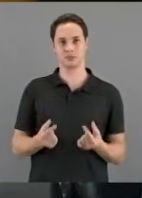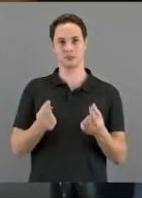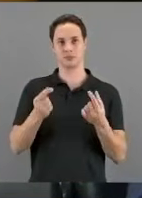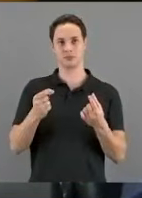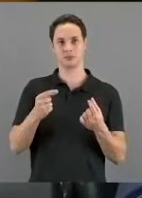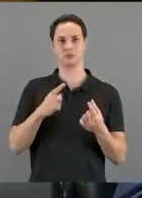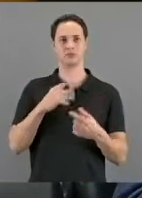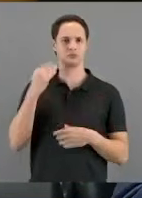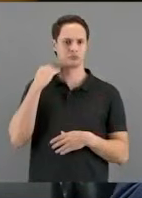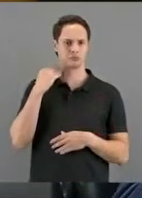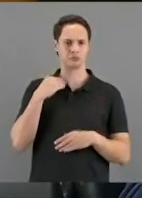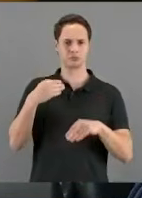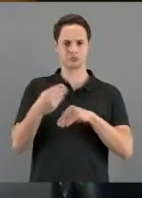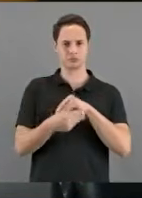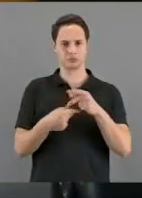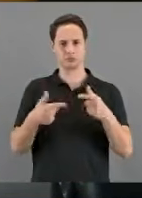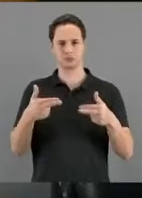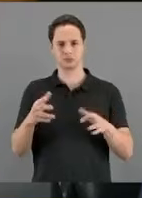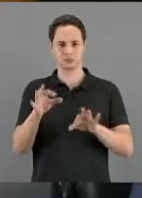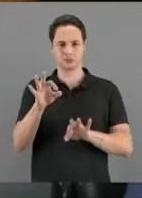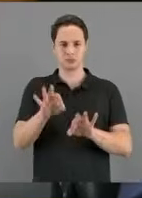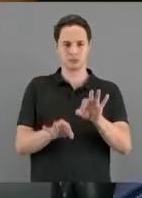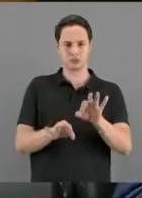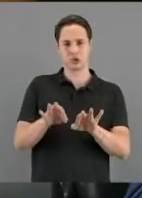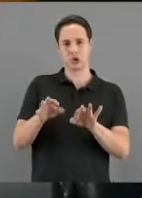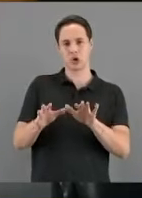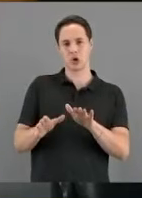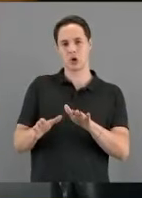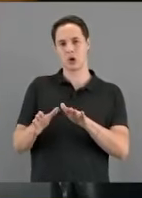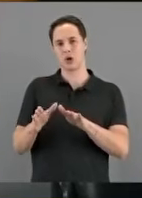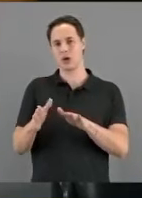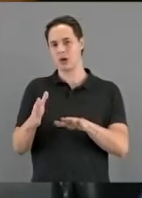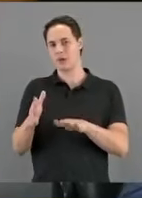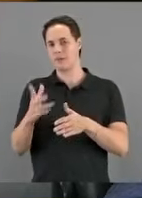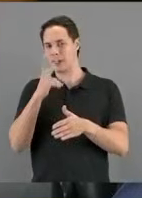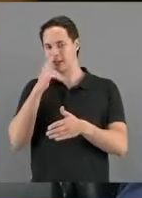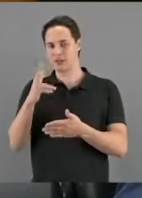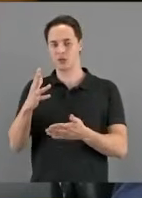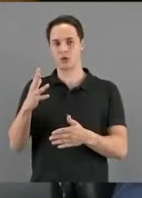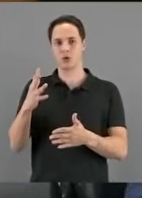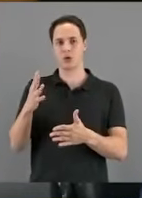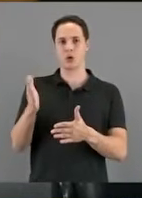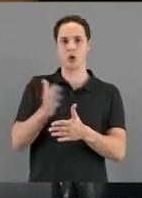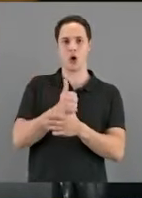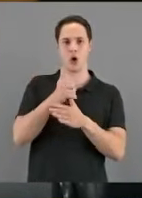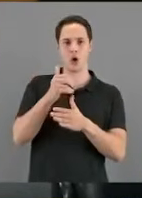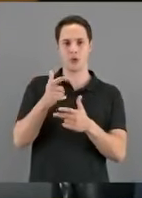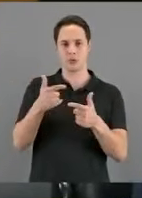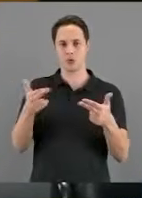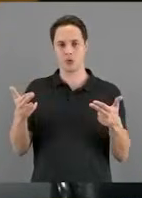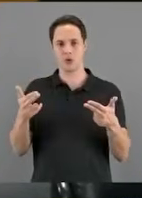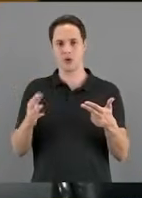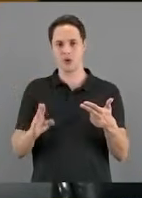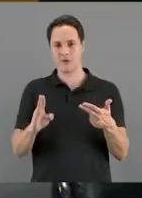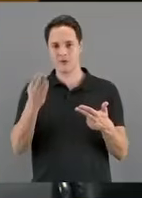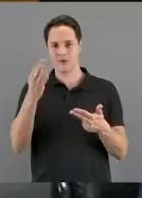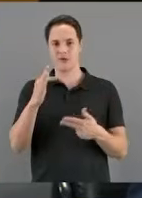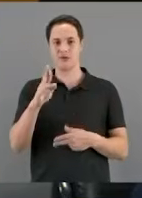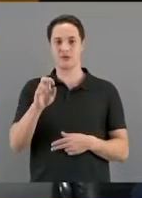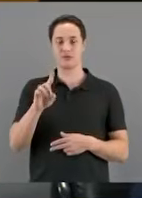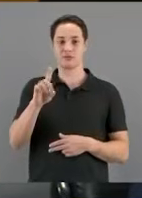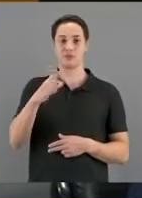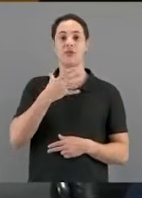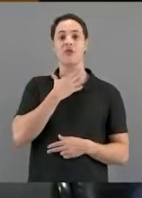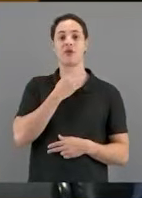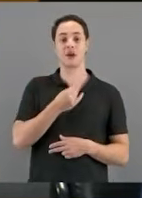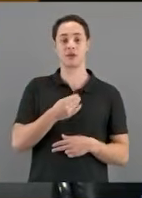envolvidos em esquemas, já em golpes, em fraude, já eram investigados, inclusive por golpes que eles haviam cometido lá em